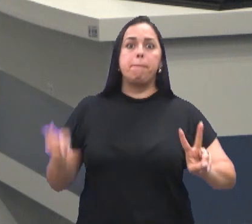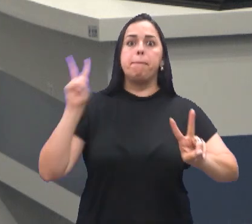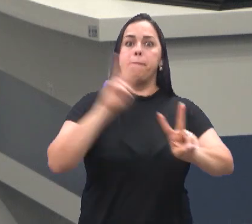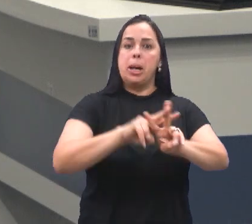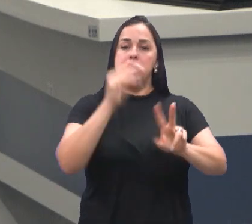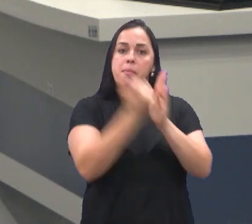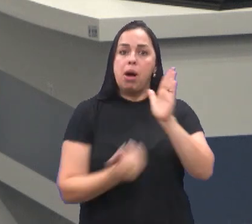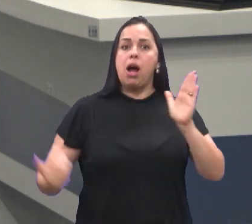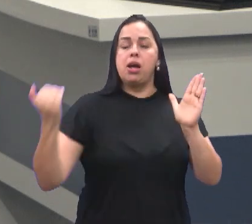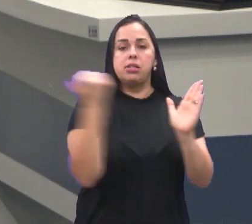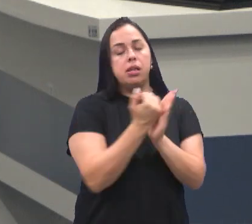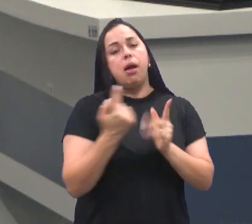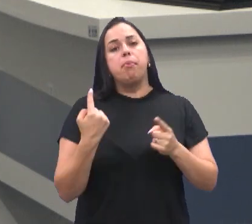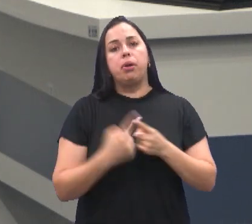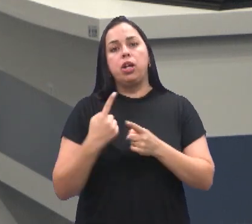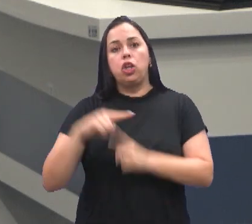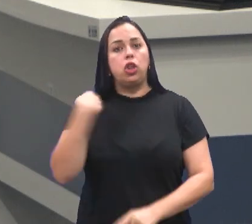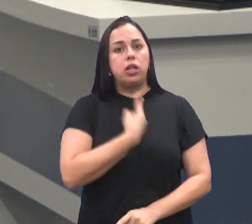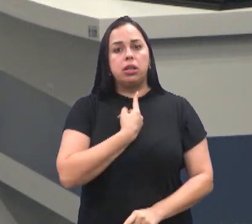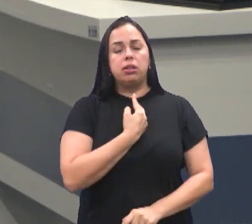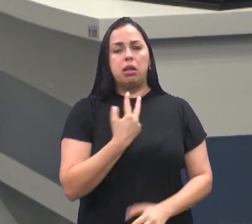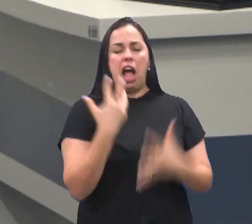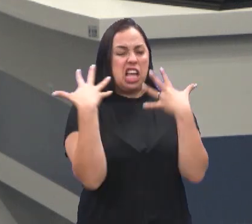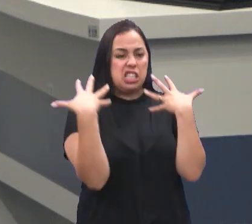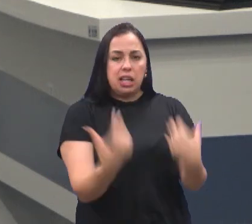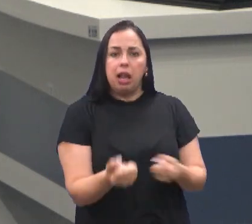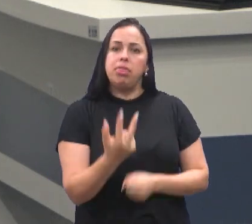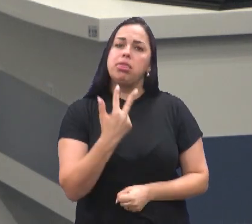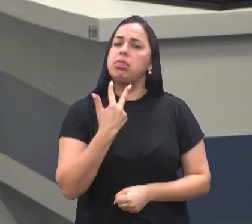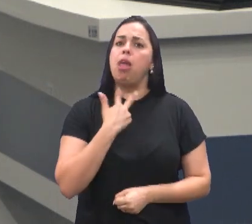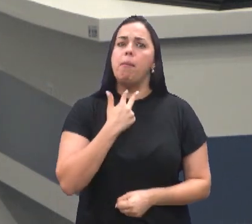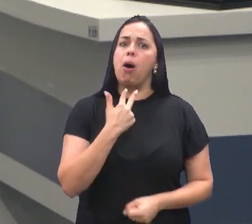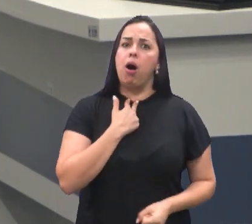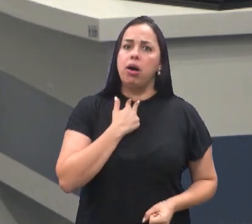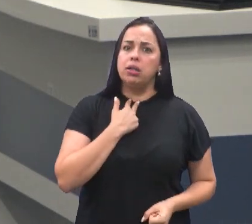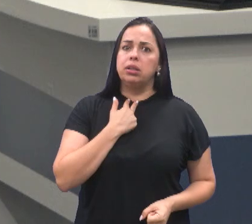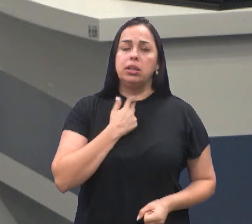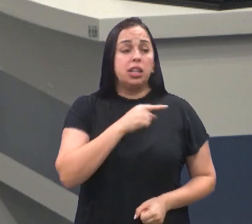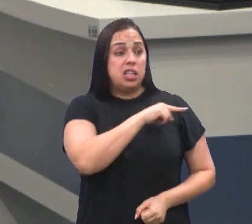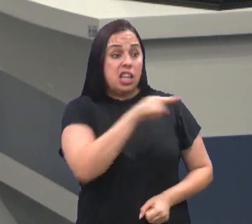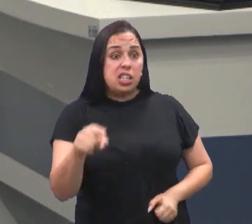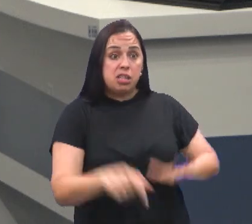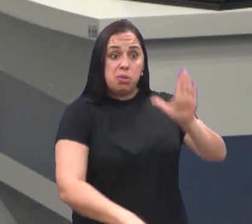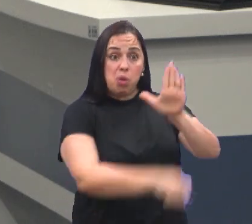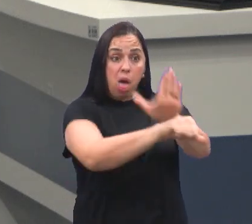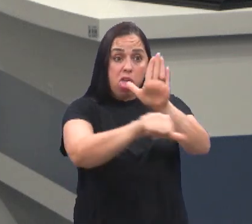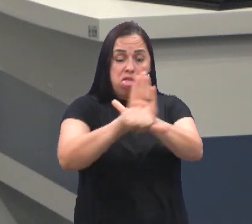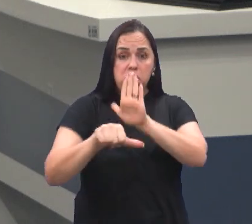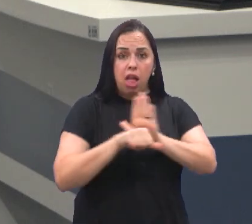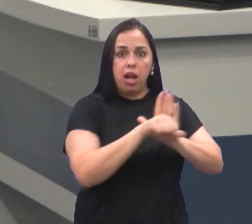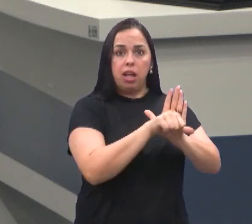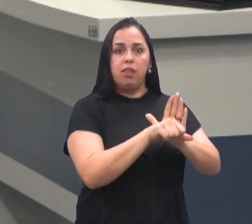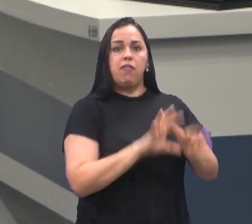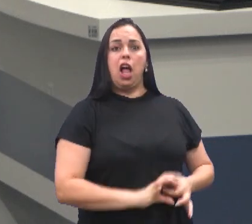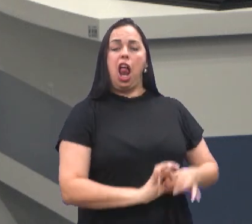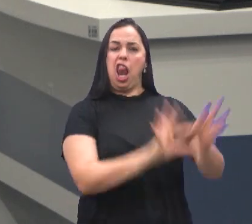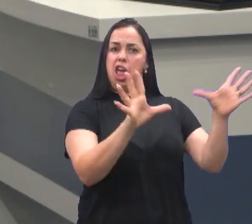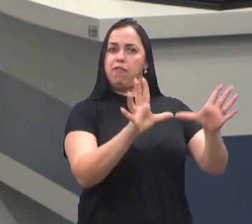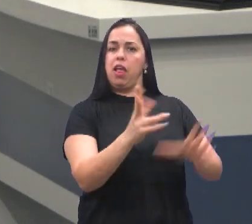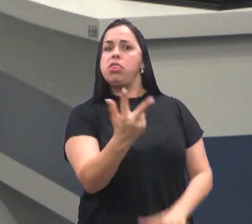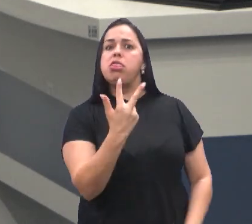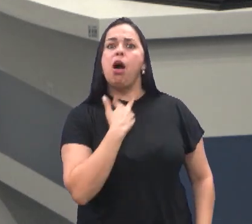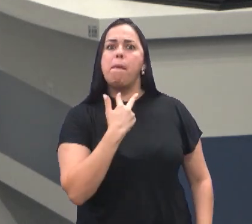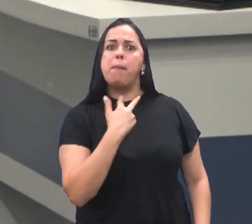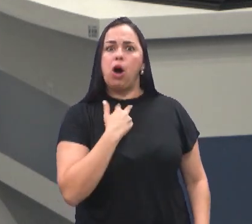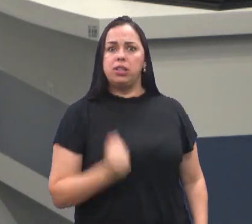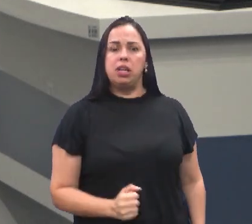nós não podemos aceitar que esses criminosos saiam logo, depois